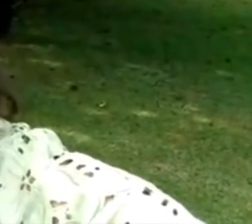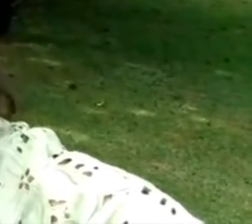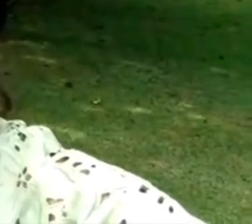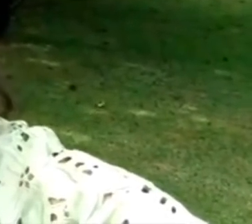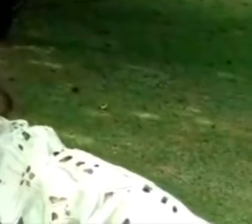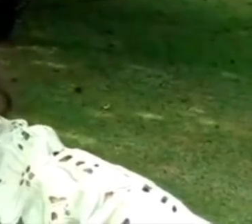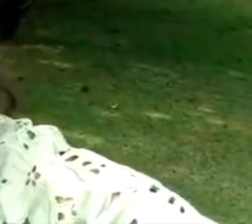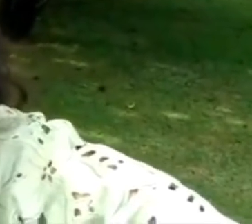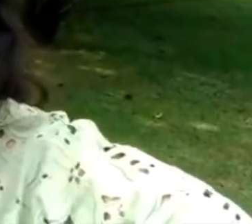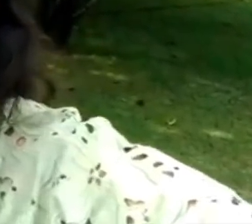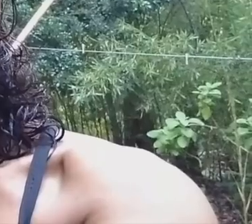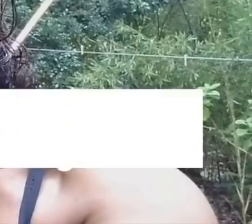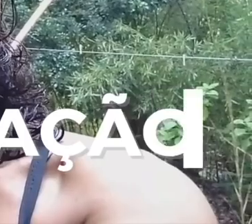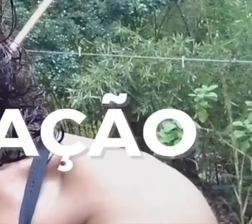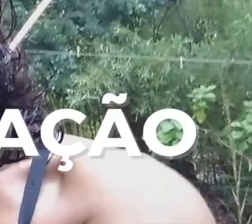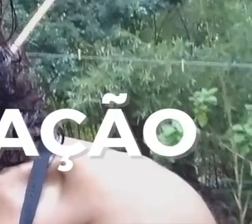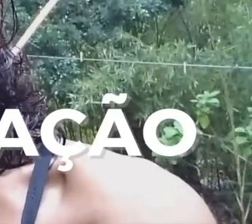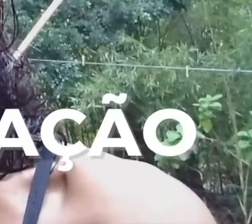Reinvenção.